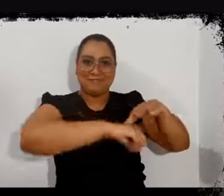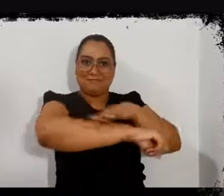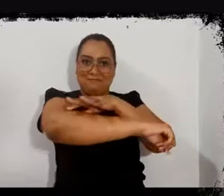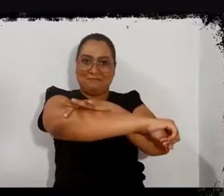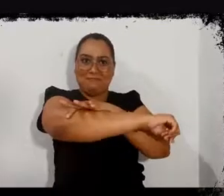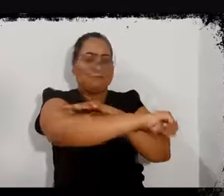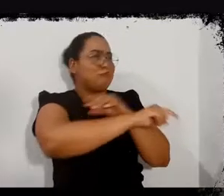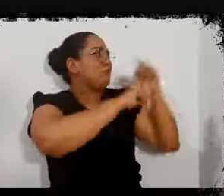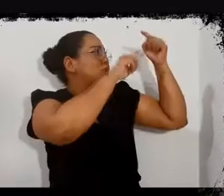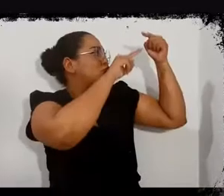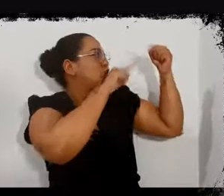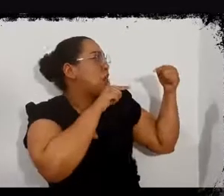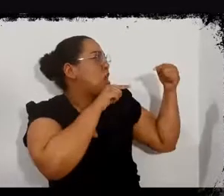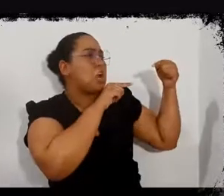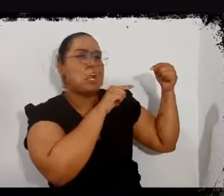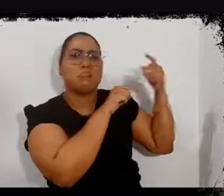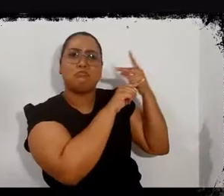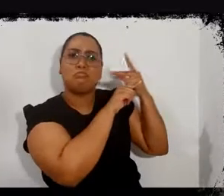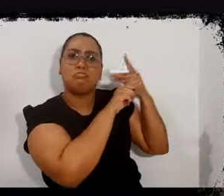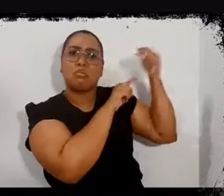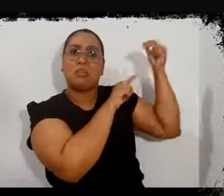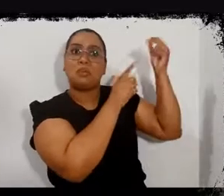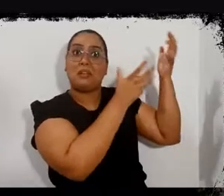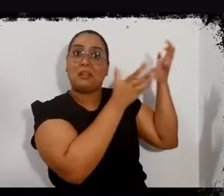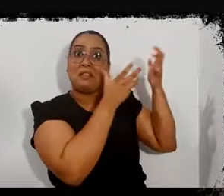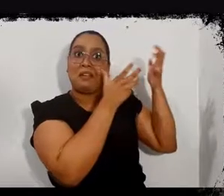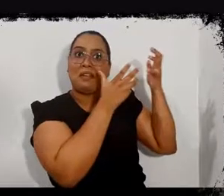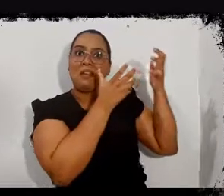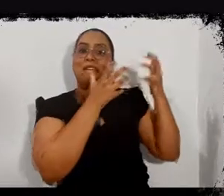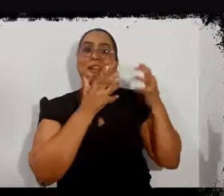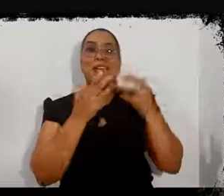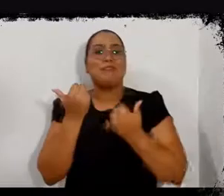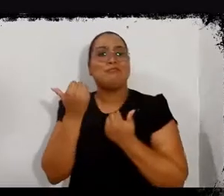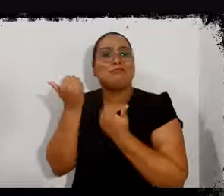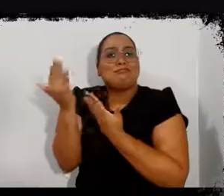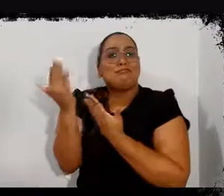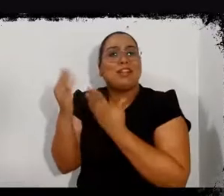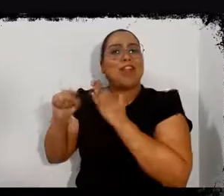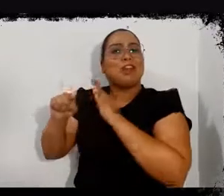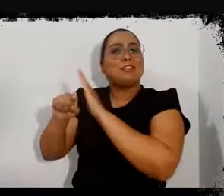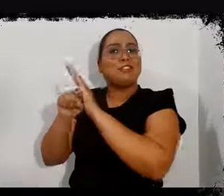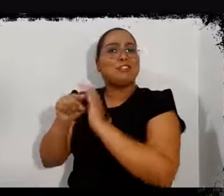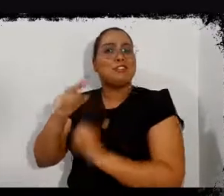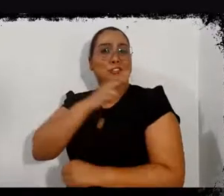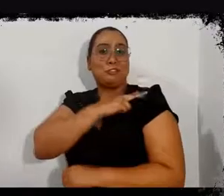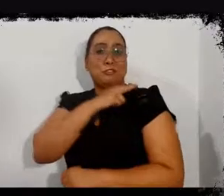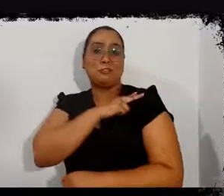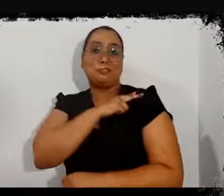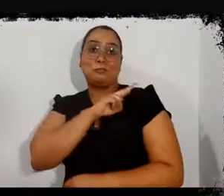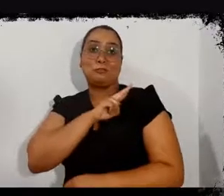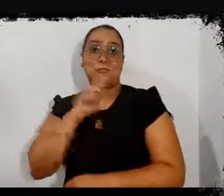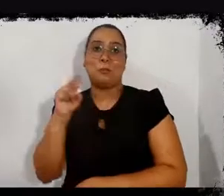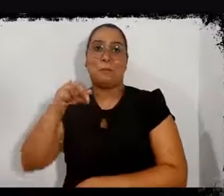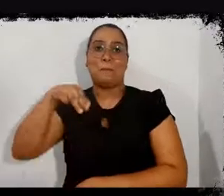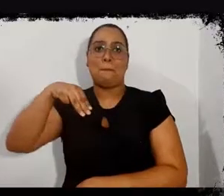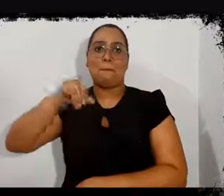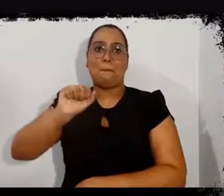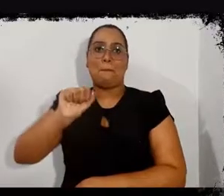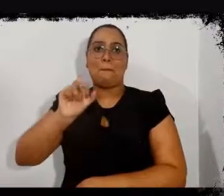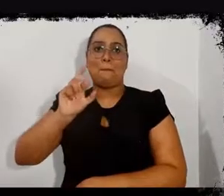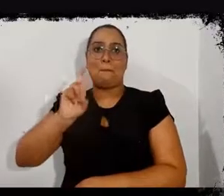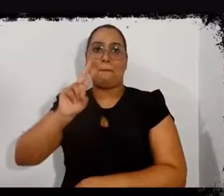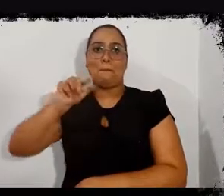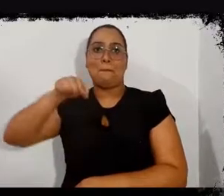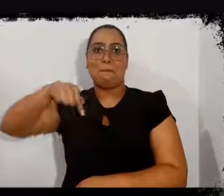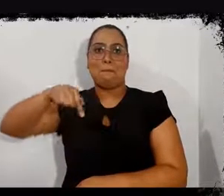ogro para beneficiar o seu senhor, o Marquês de Carabás. Acho que todos